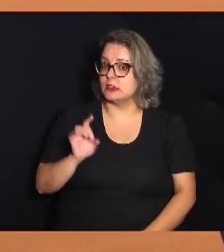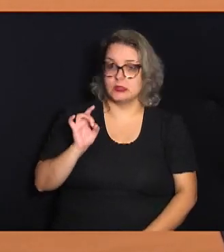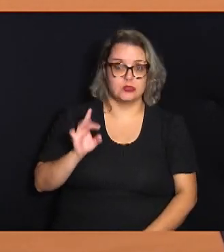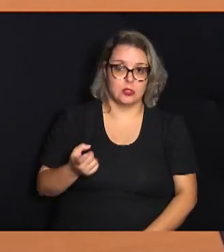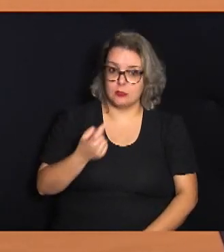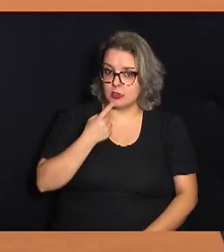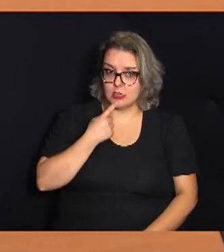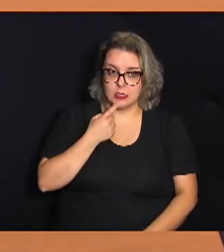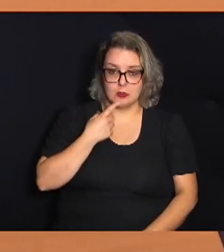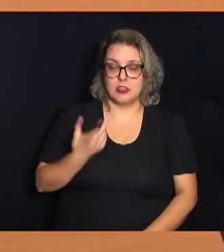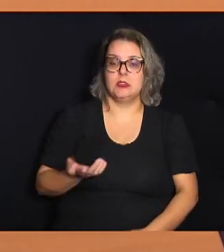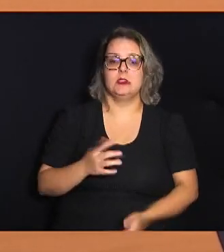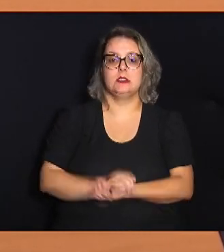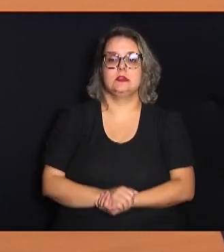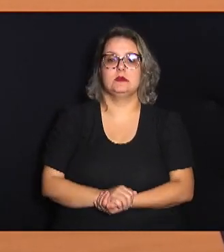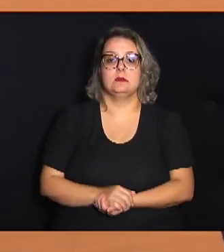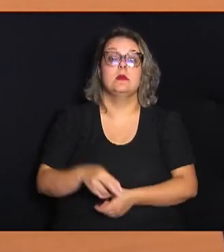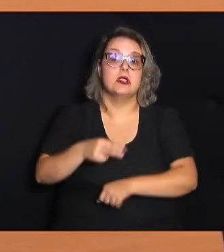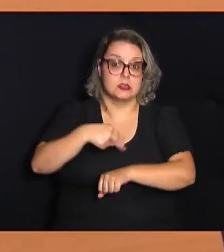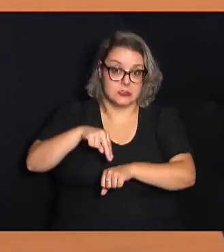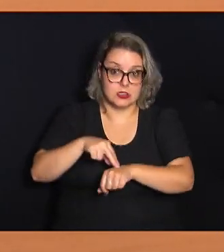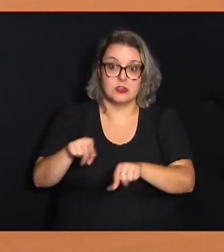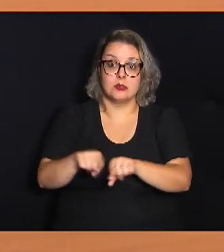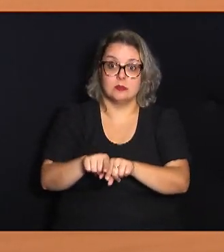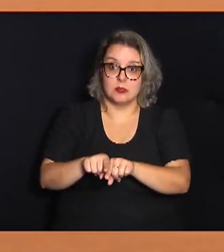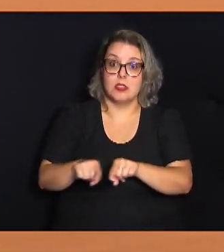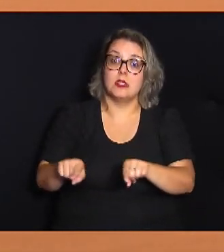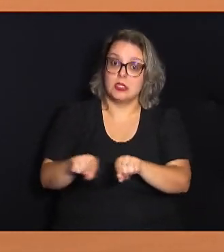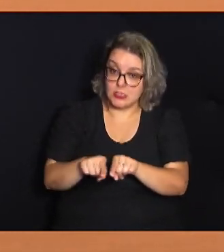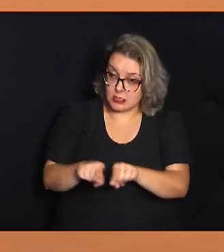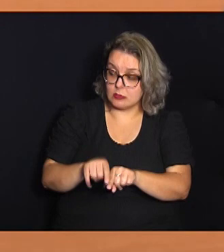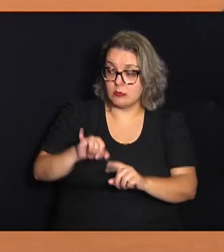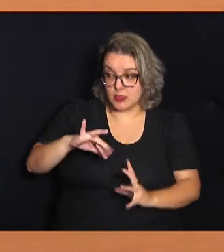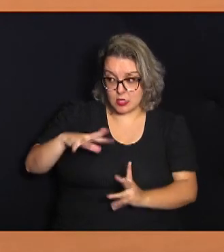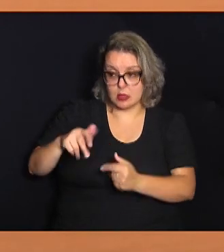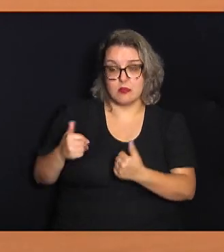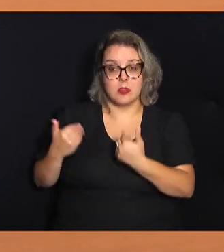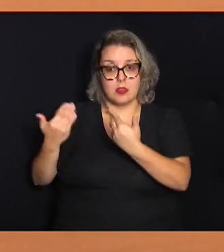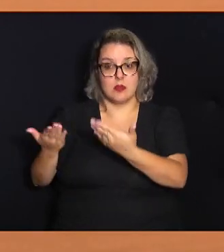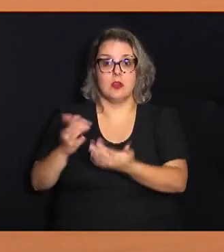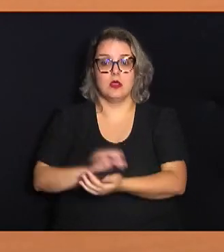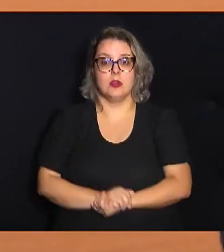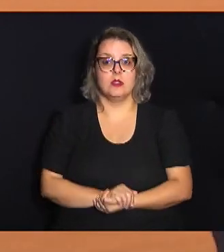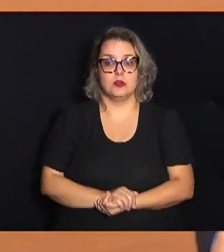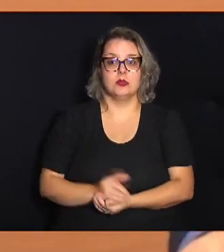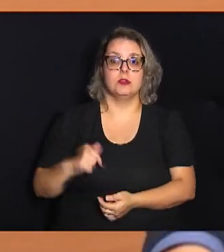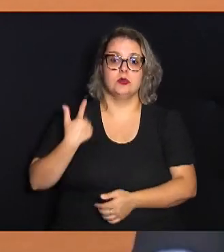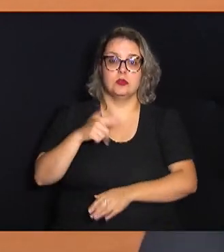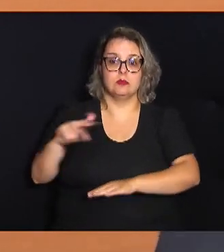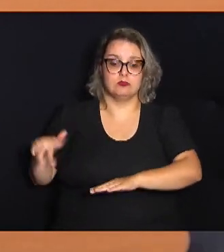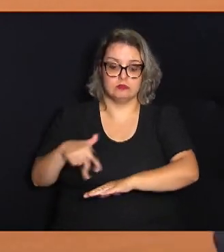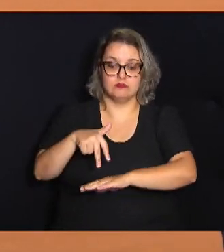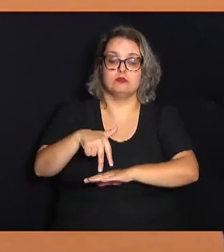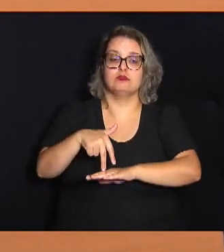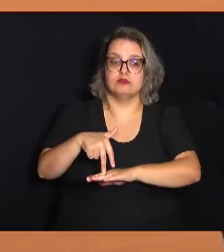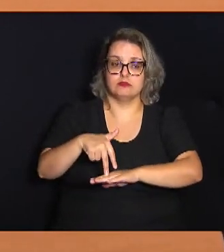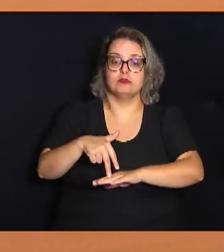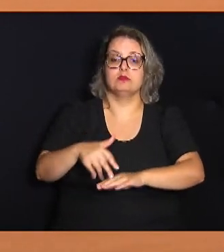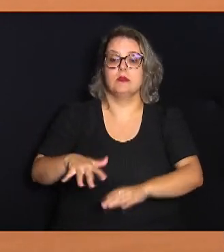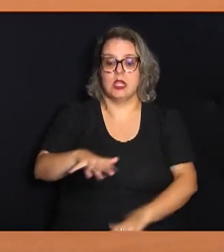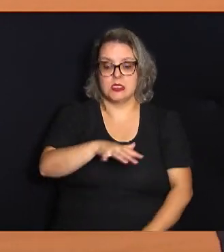Campinas, mas nacionalmente e internacionalmente. Nós ocupamos um cenário de destaque nesse